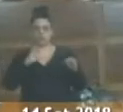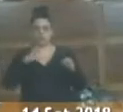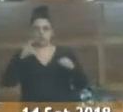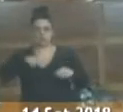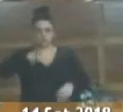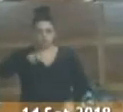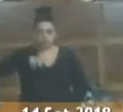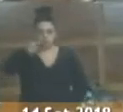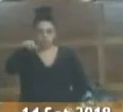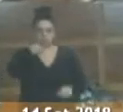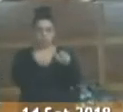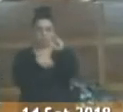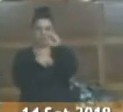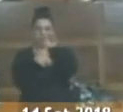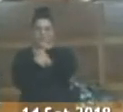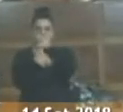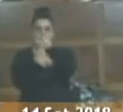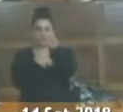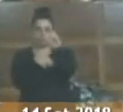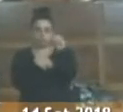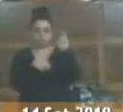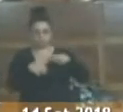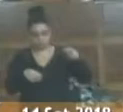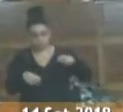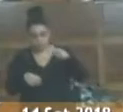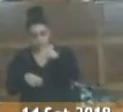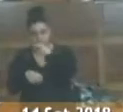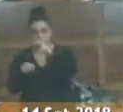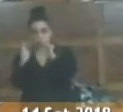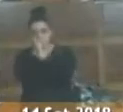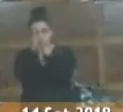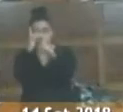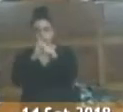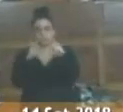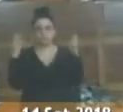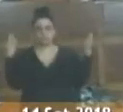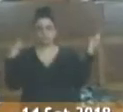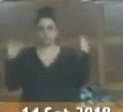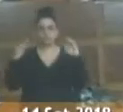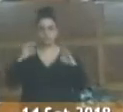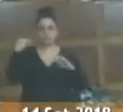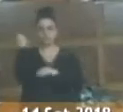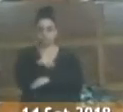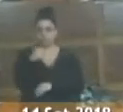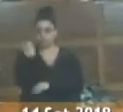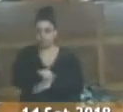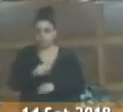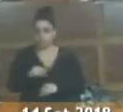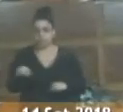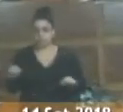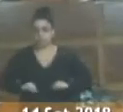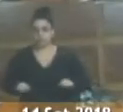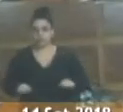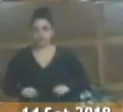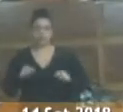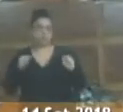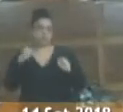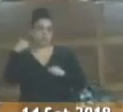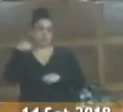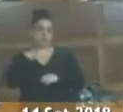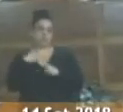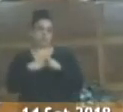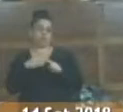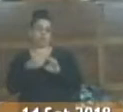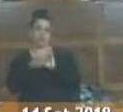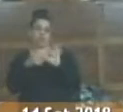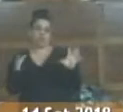do Abraão para Palmas. Saiu em todos os jornais porque foi uma turista, mas poderia ter sido eu, indo para a reunião do colégio da minha filha, porque eles não